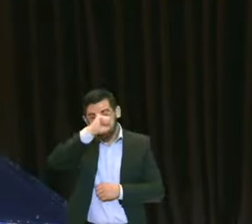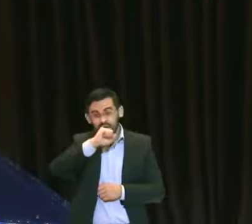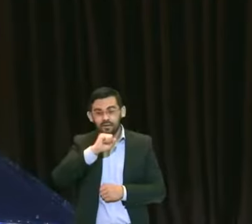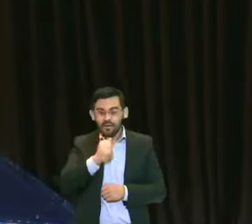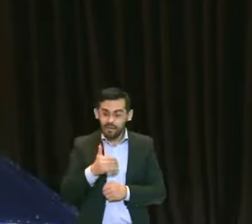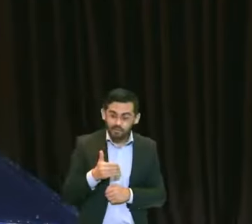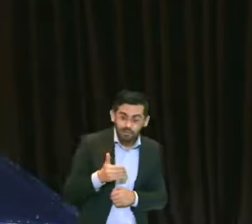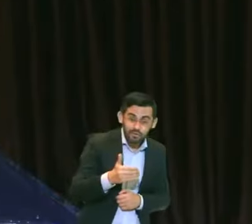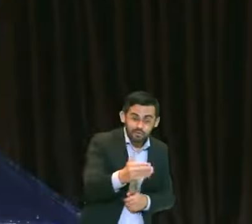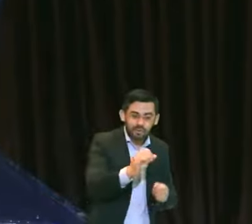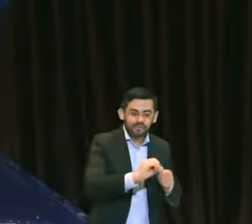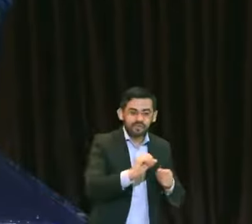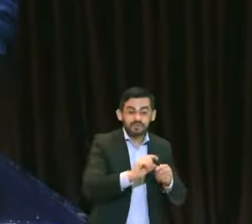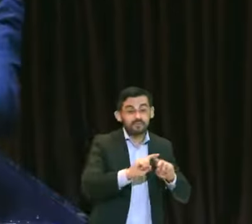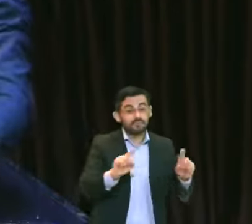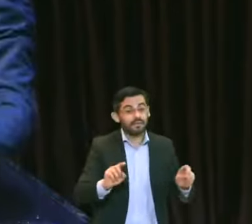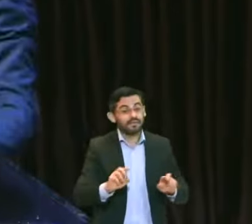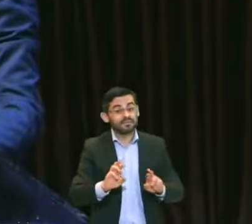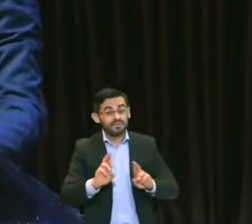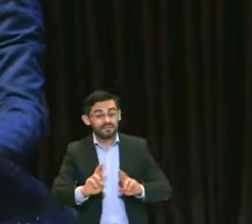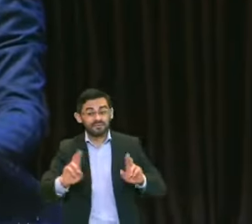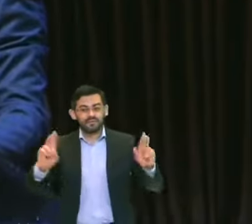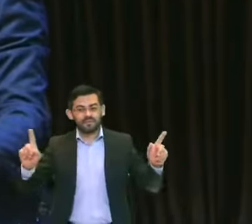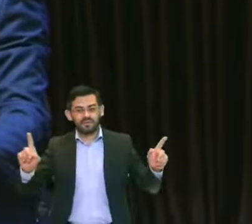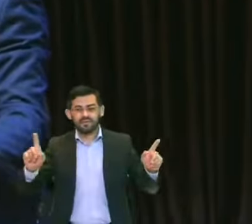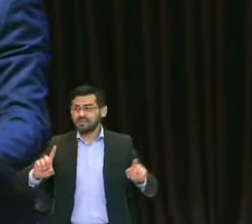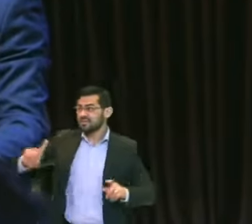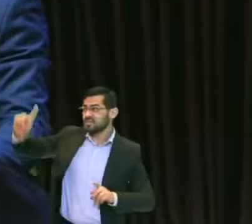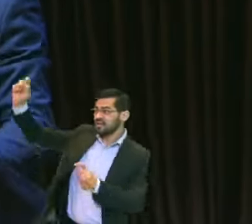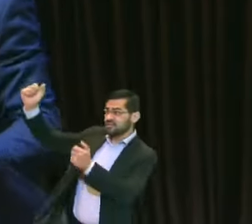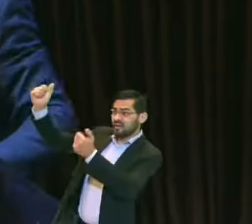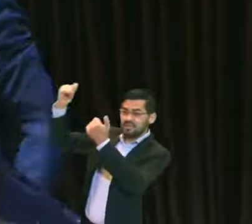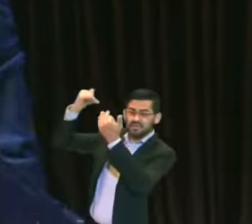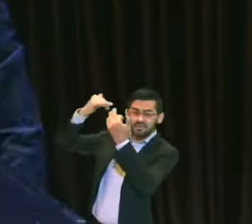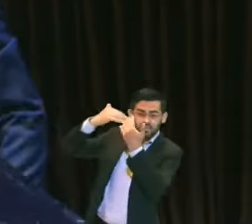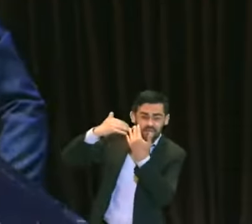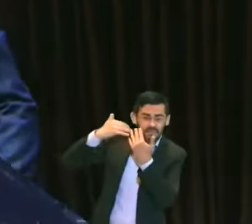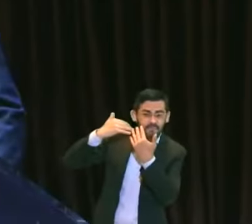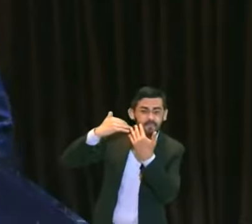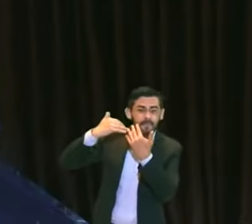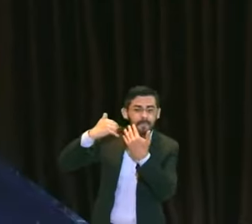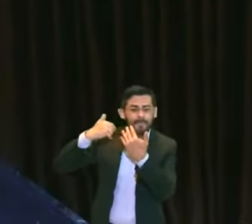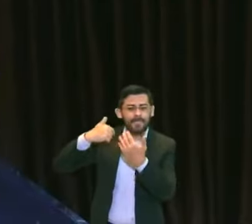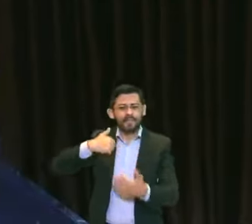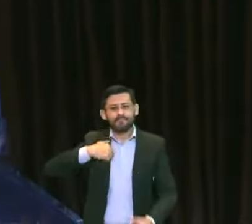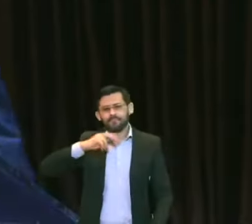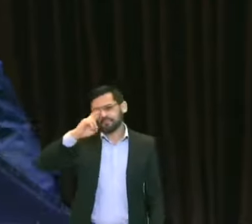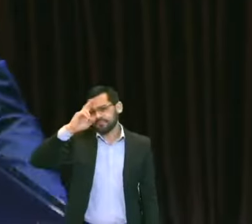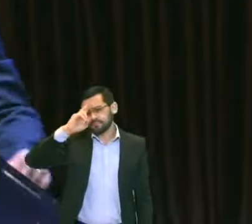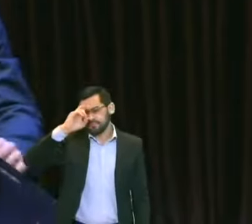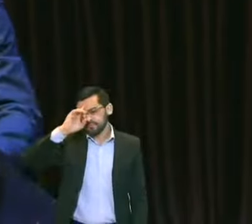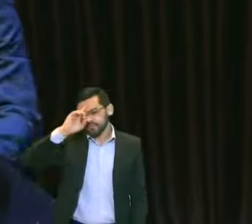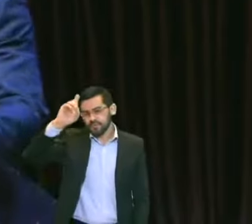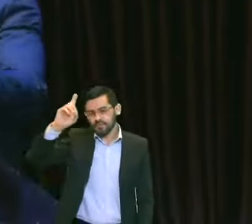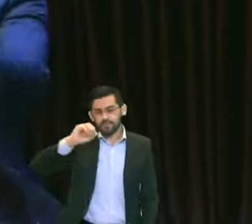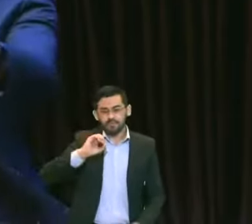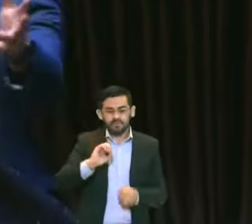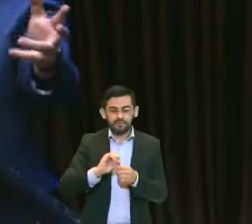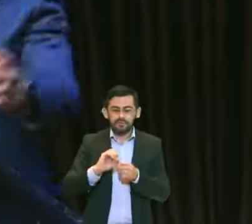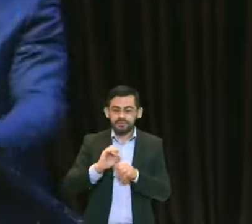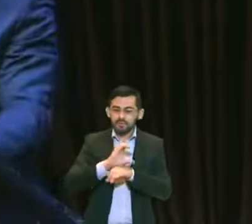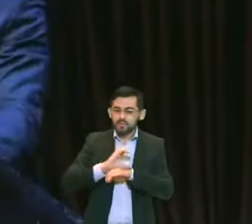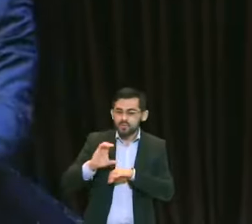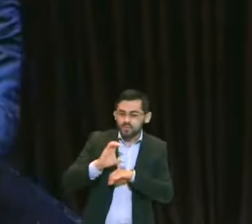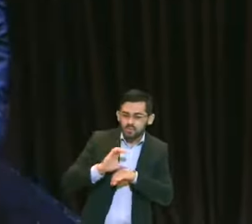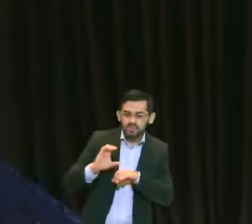diferente. E as bênçãos do Senhor vieram. Eu lembro um dia que eu estava fazendo um curso, e a gente teve que usar